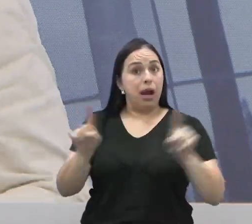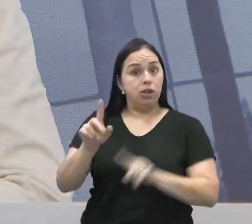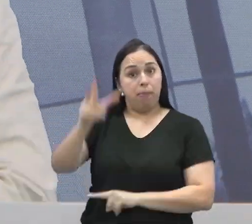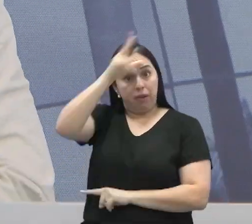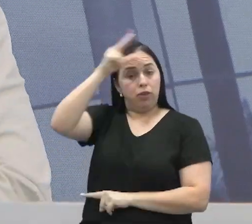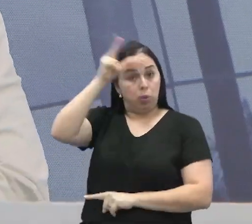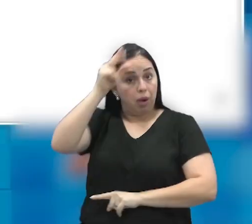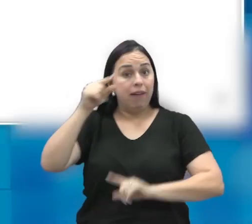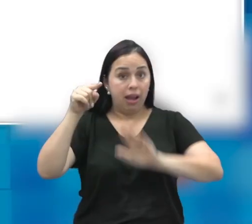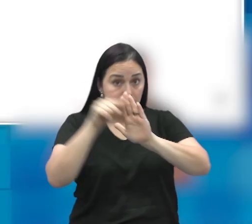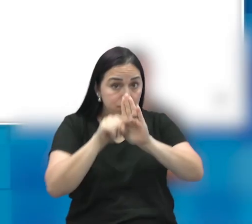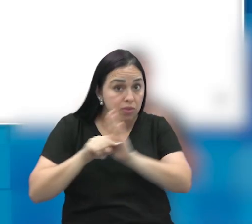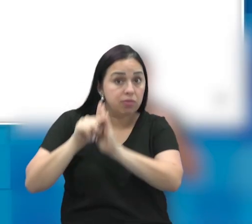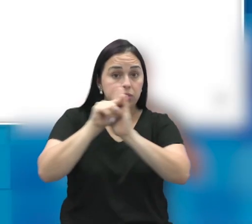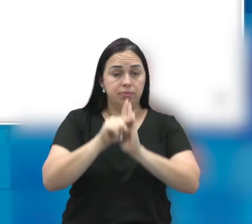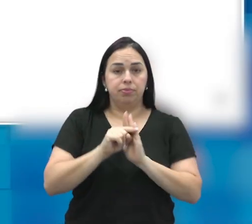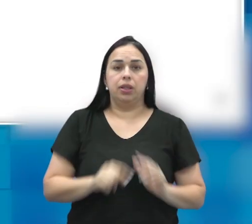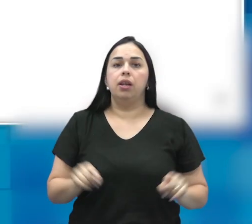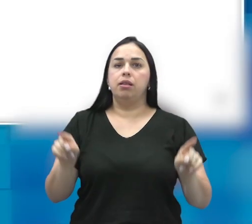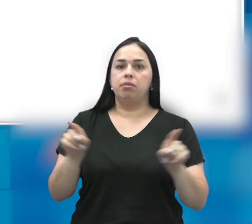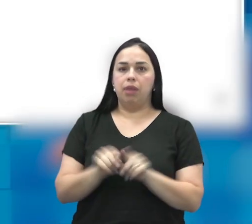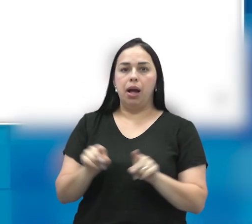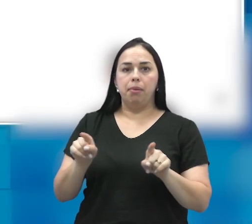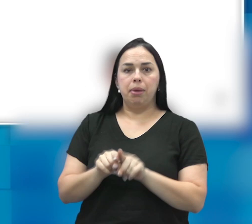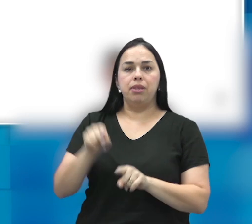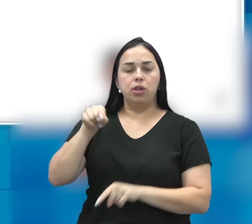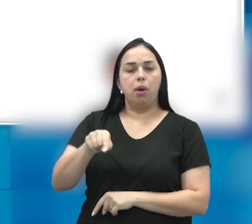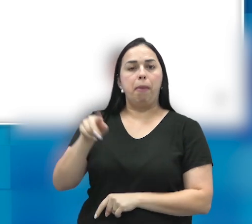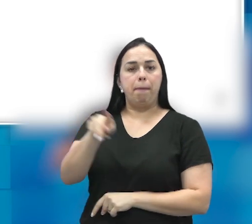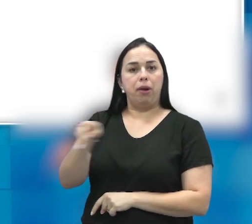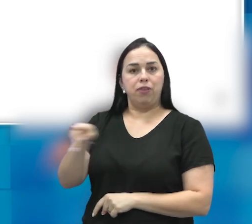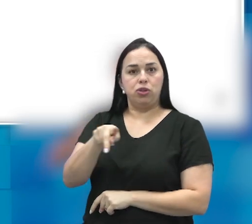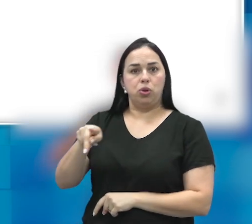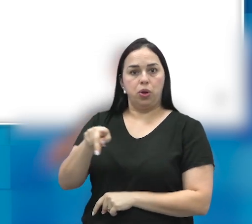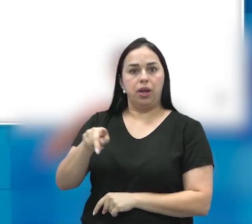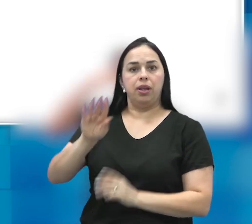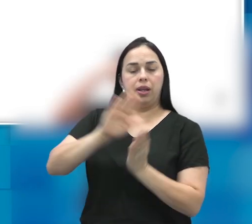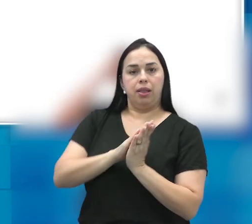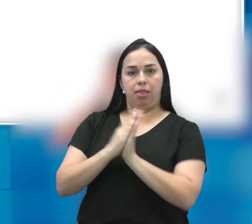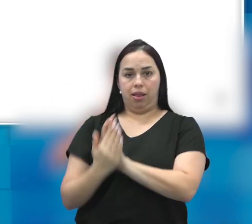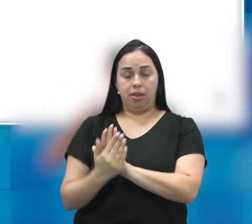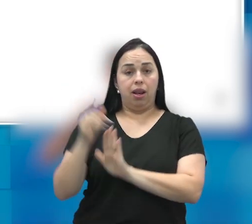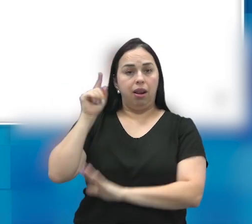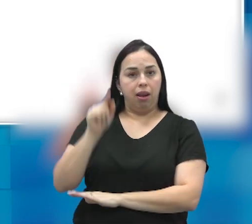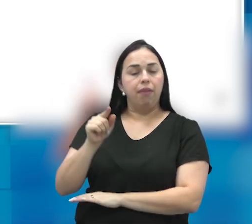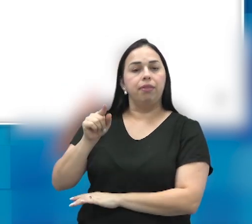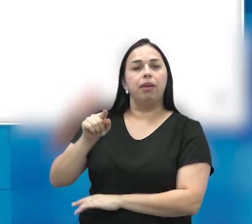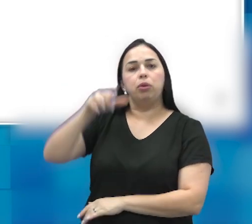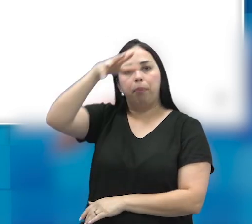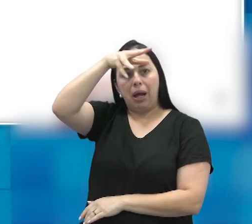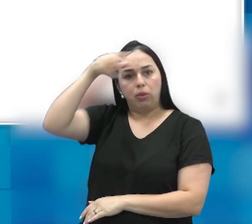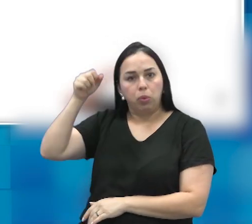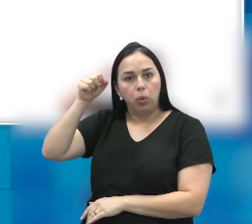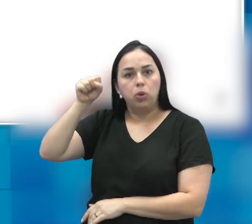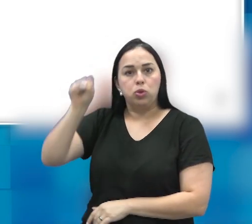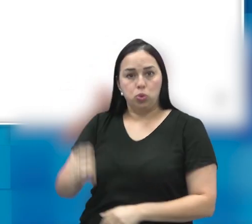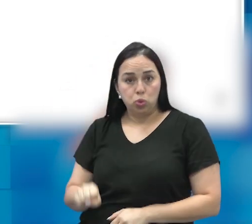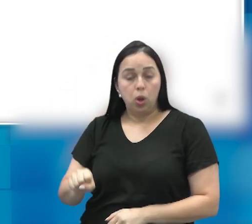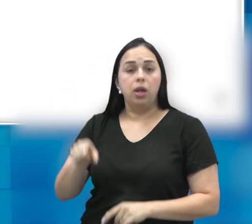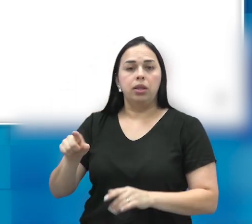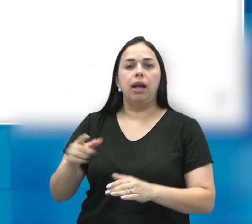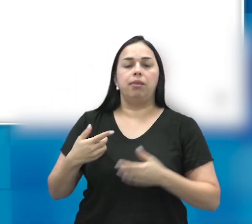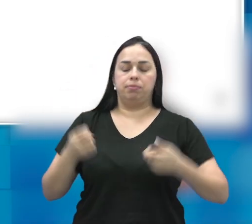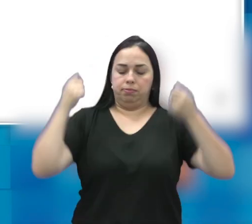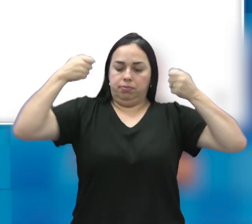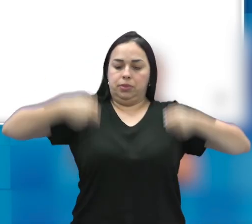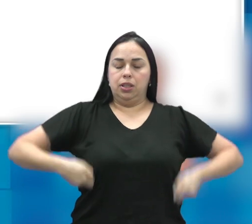pelo governo. Cláudio Apolinário ainda criticou a ação de uma professora trans de uma escola no Mato Grosso que se vestiu de Barbie